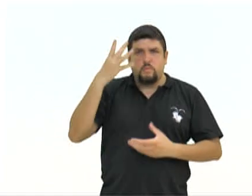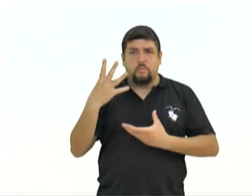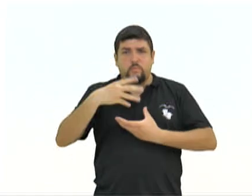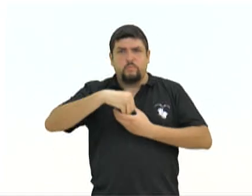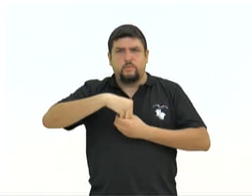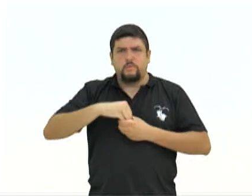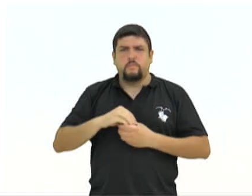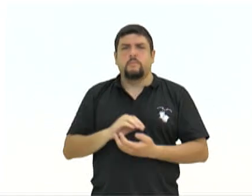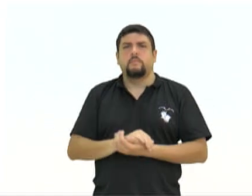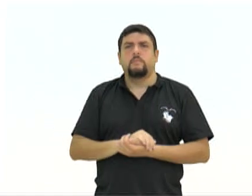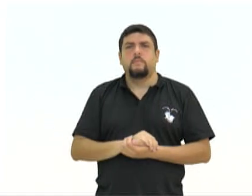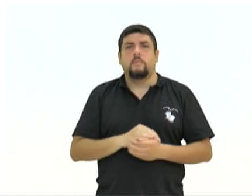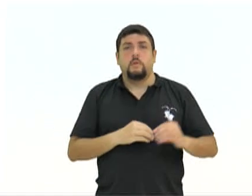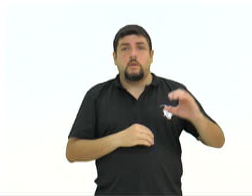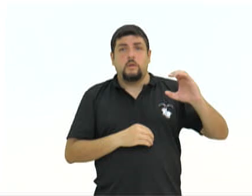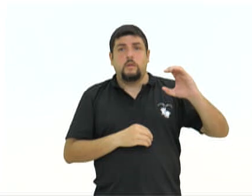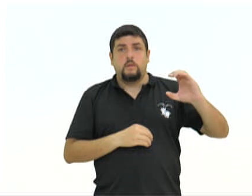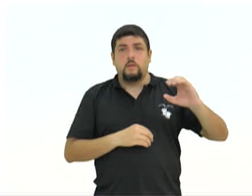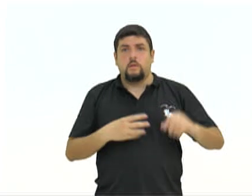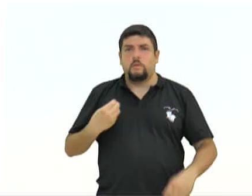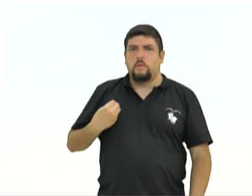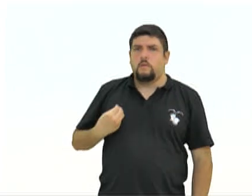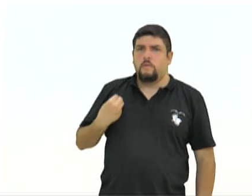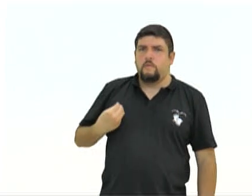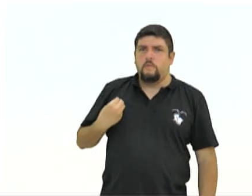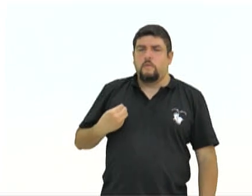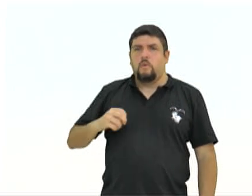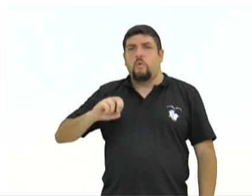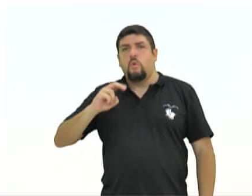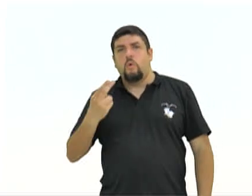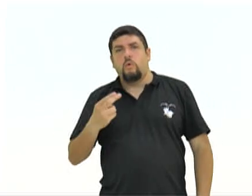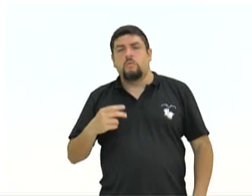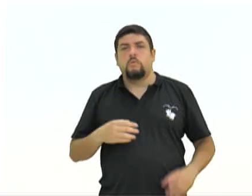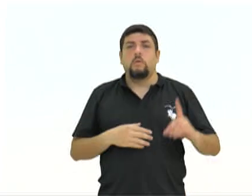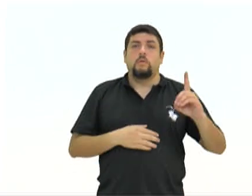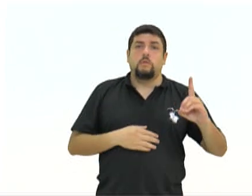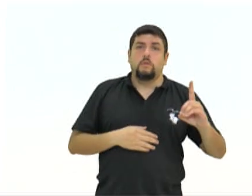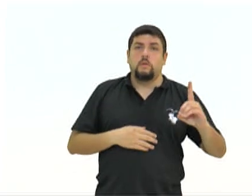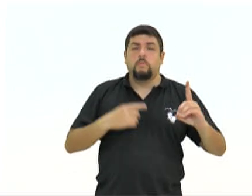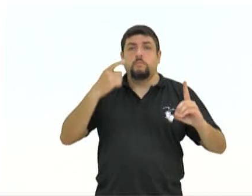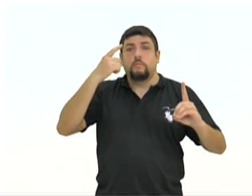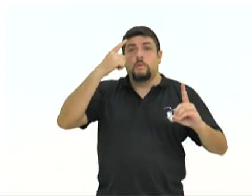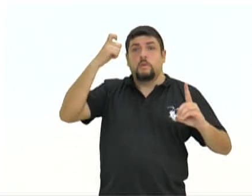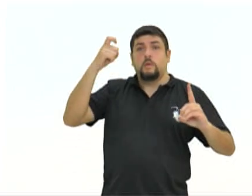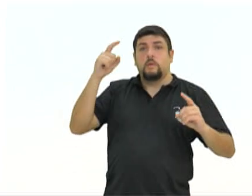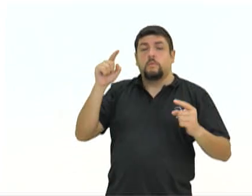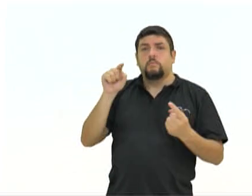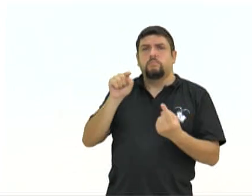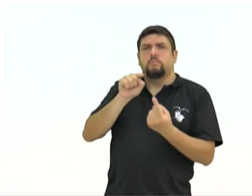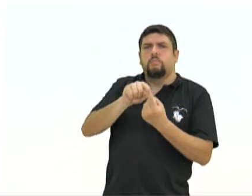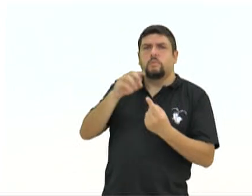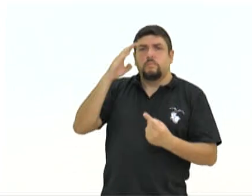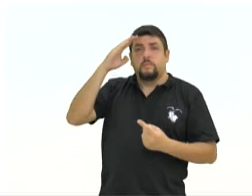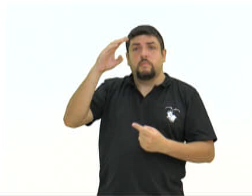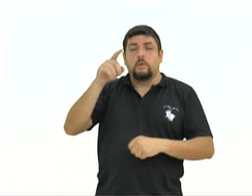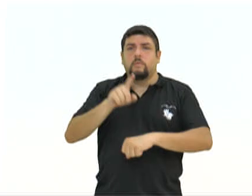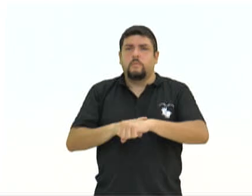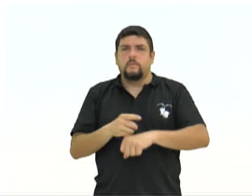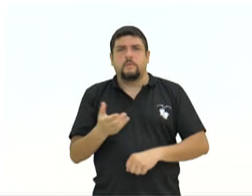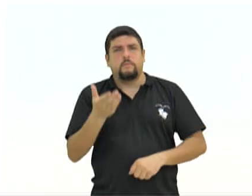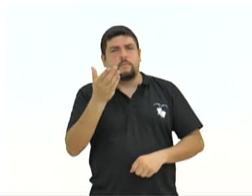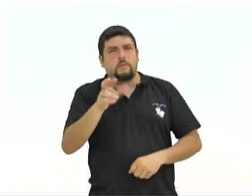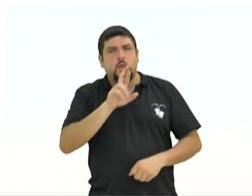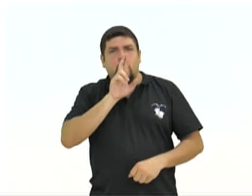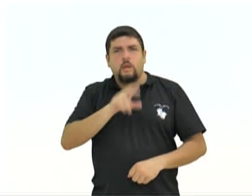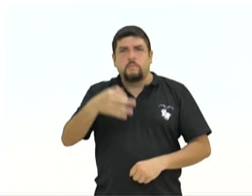íntima. C, existência. Ou D, ideia ou ponto principal. Então, mais um tempo para vocês refletirem e assinalar